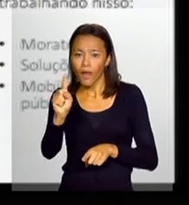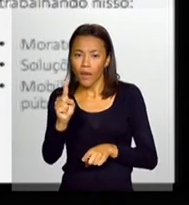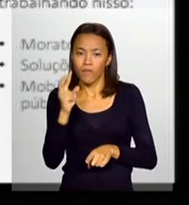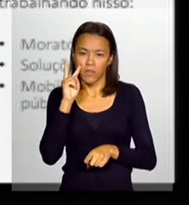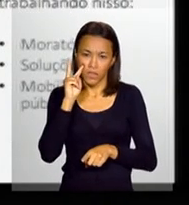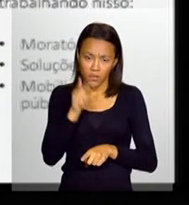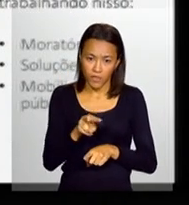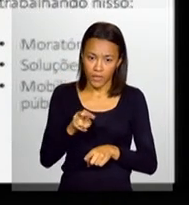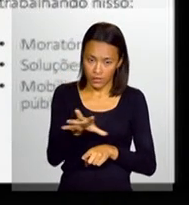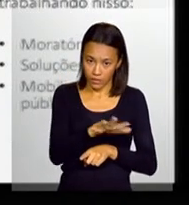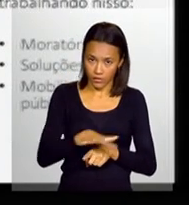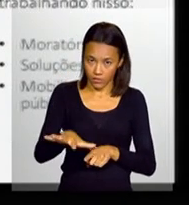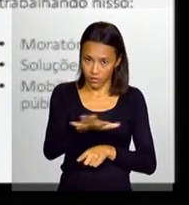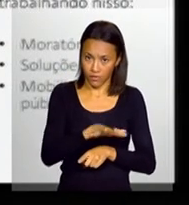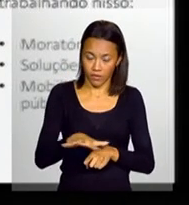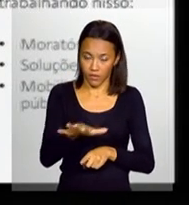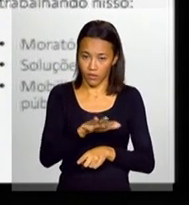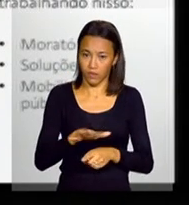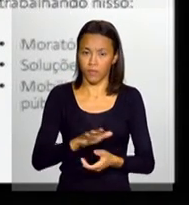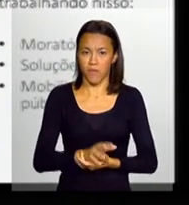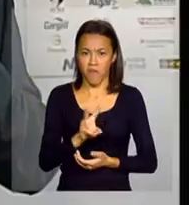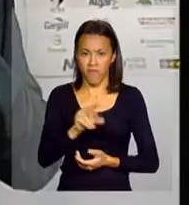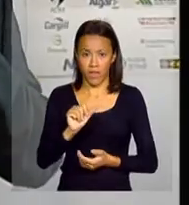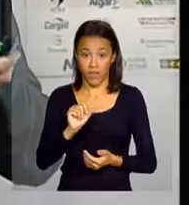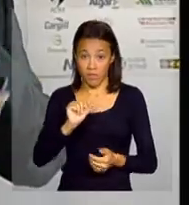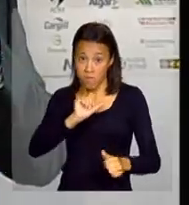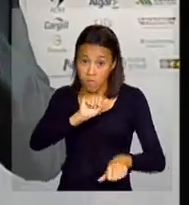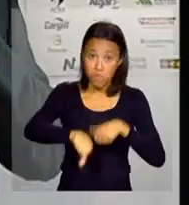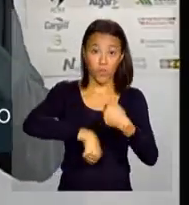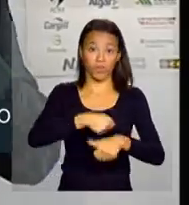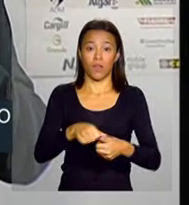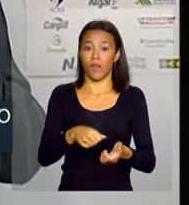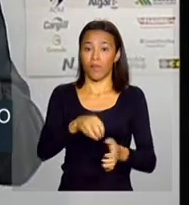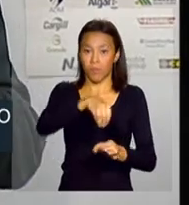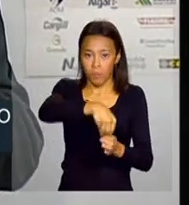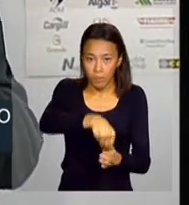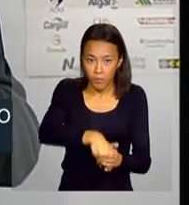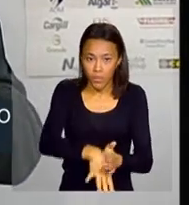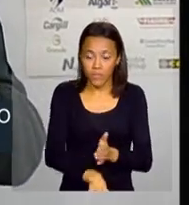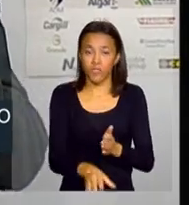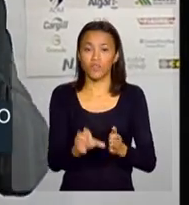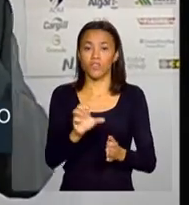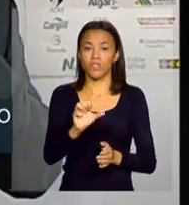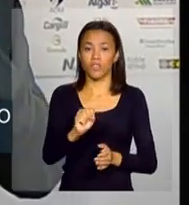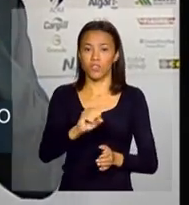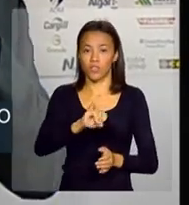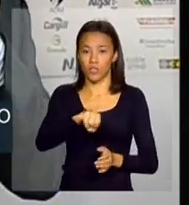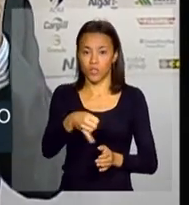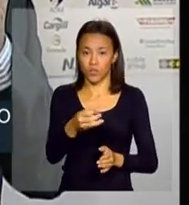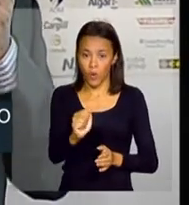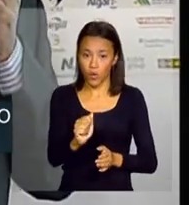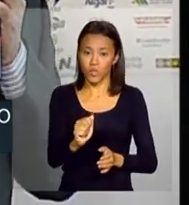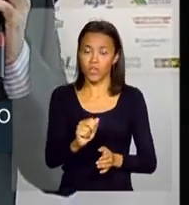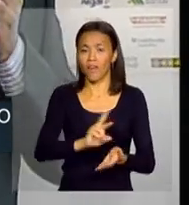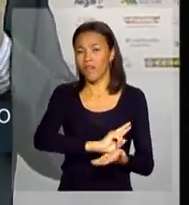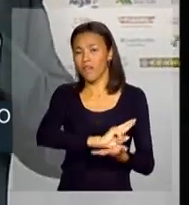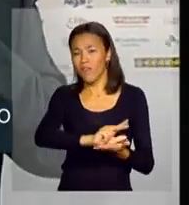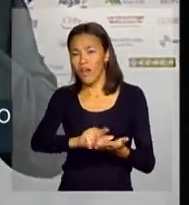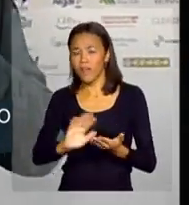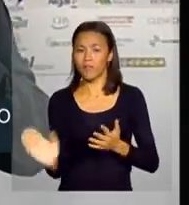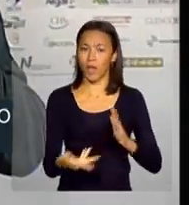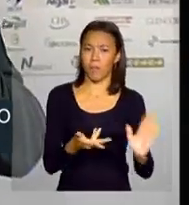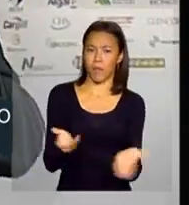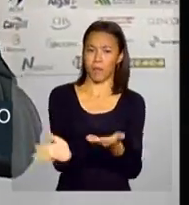essas áreas não necessariamente vão virar soja, e uma coisa que o professor Bernardo mostrou, é que há vários